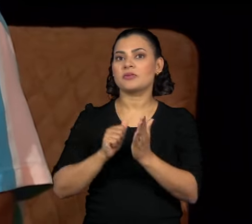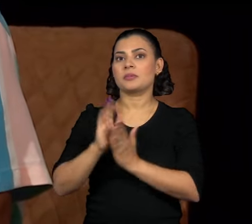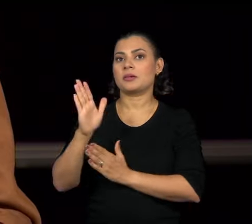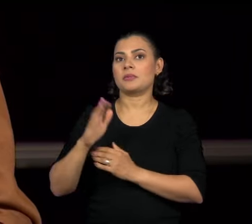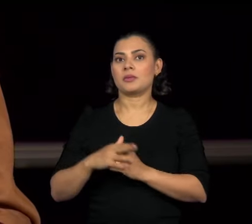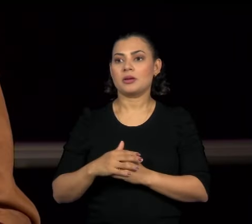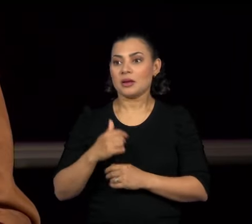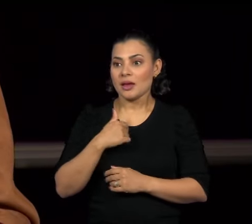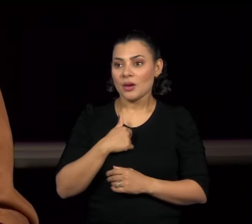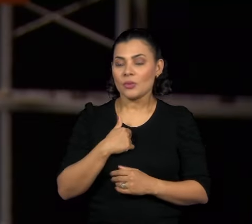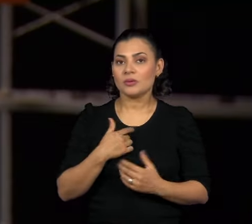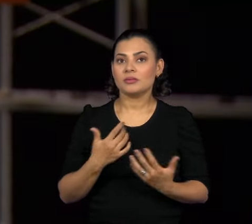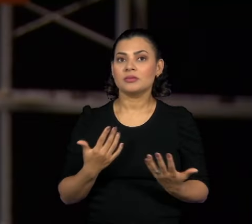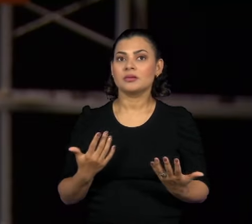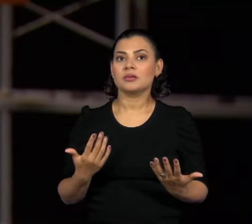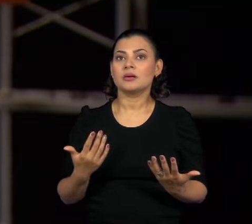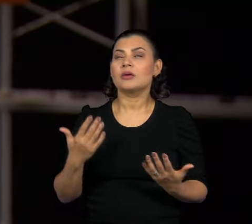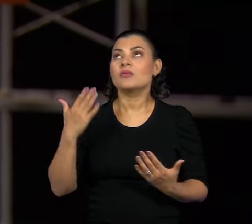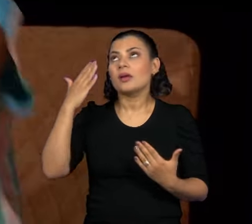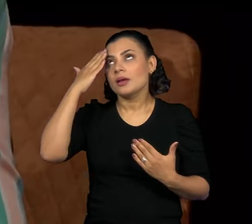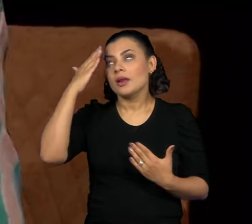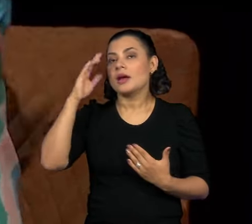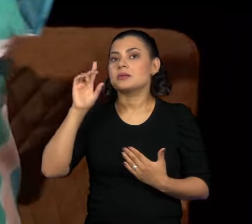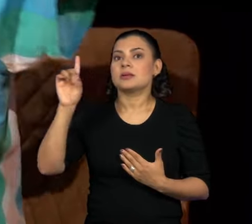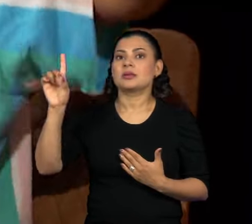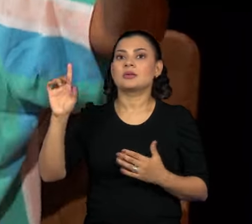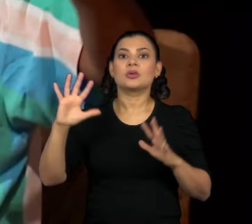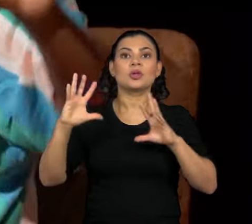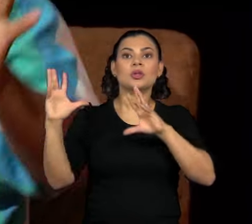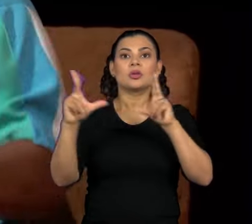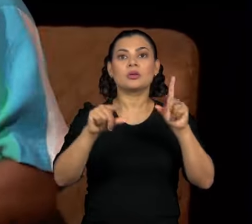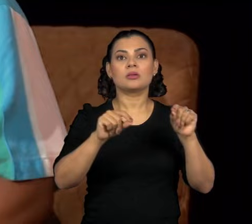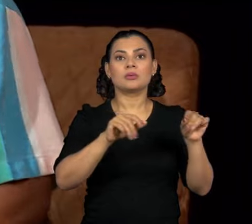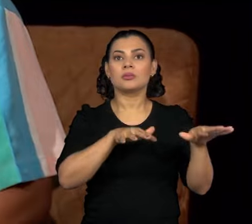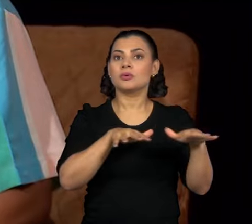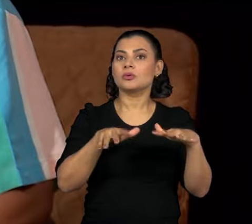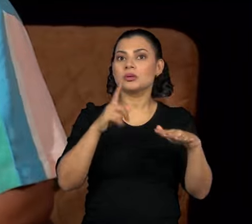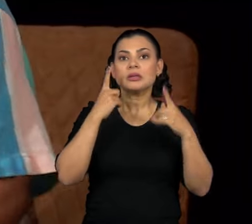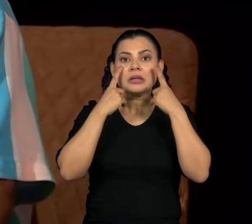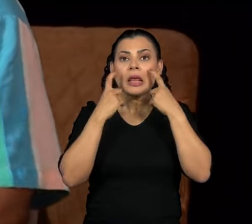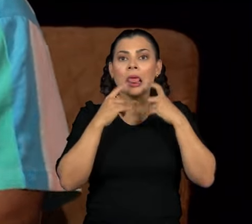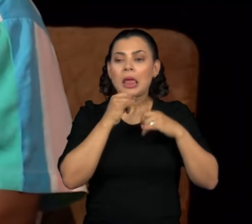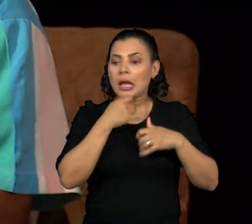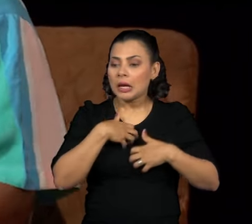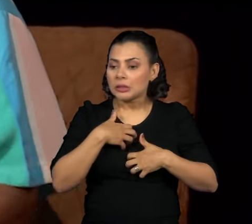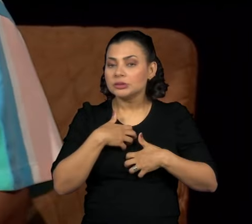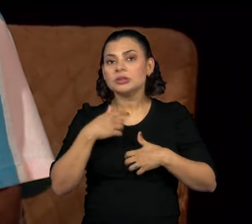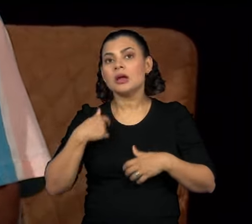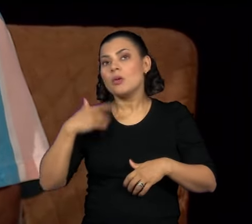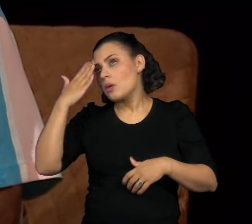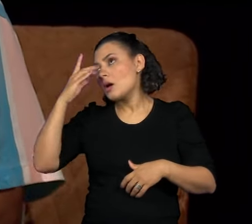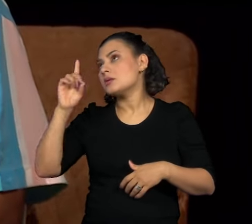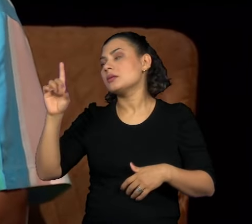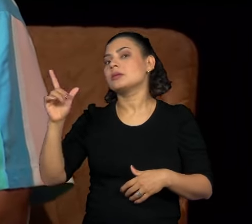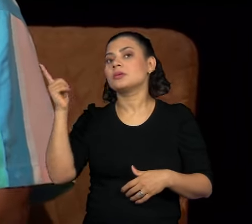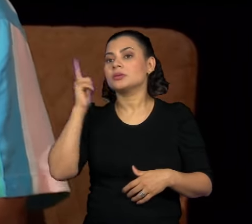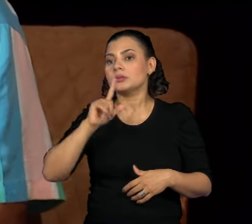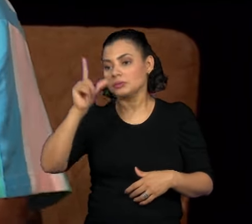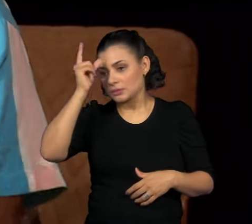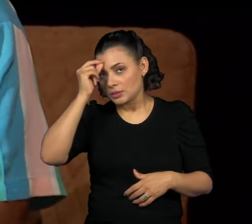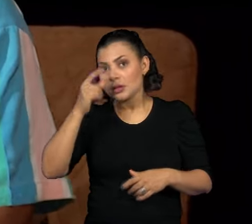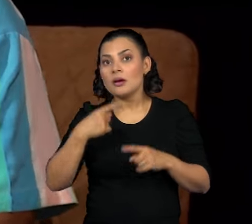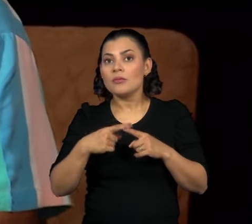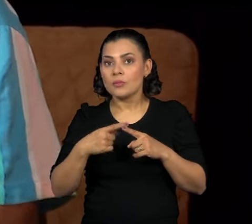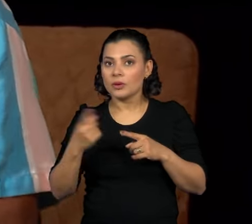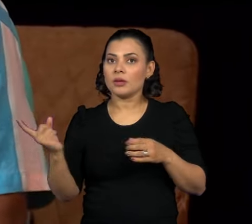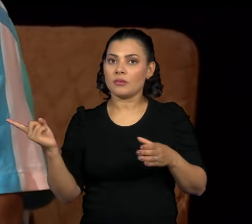Chiquinho. Aí eu falei, graças a Deus. E todo mundo estava lá longe, assim, escutou graças a Deus. Mas como graças a Deus? Eu falei,